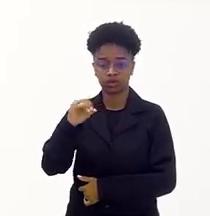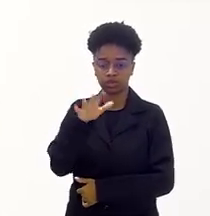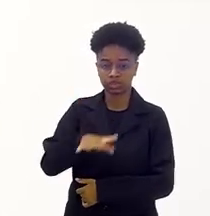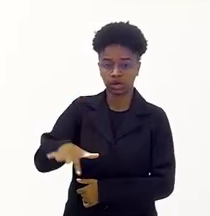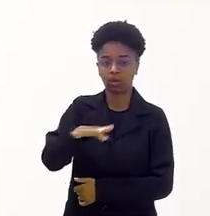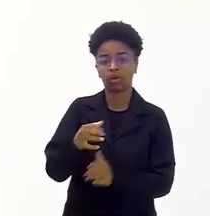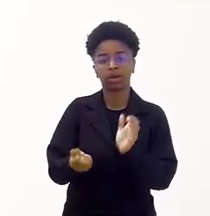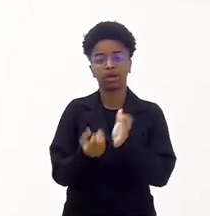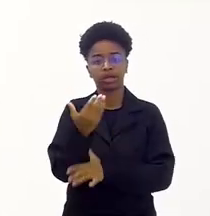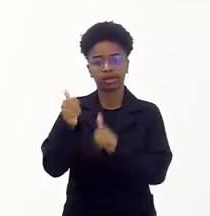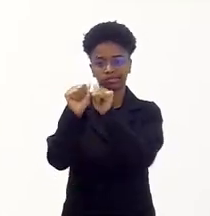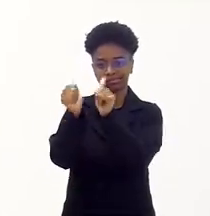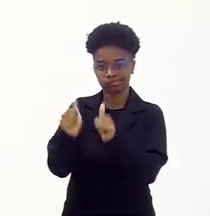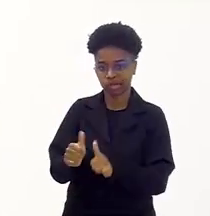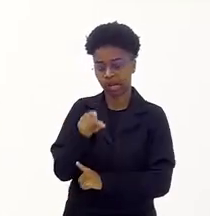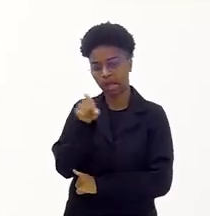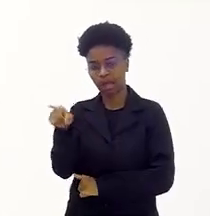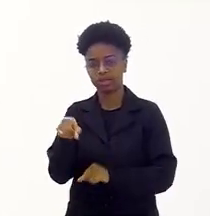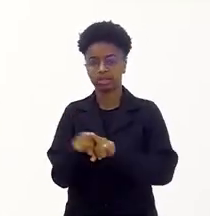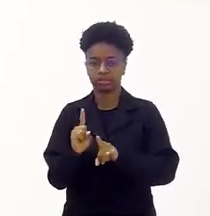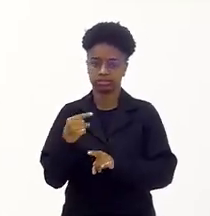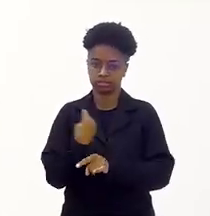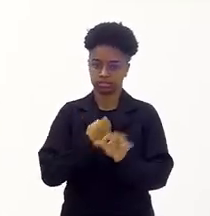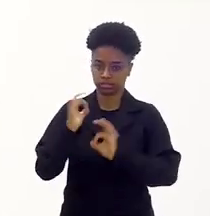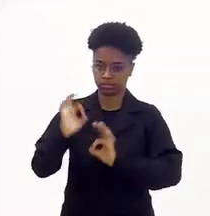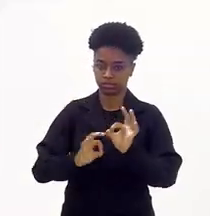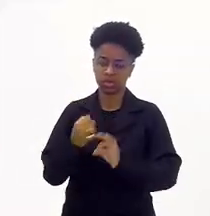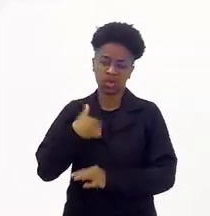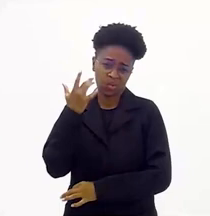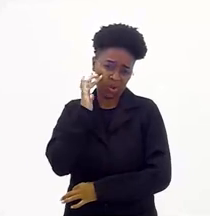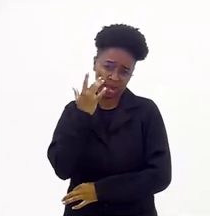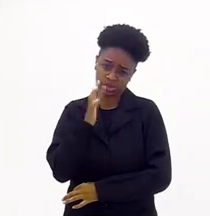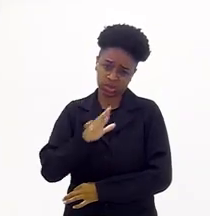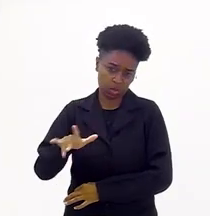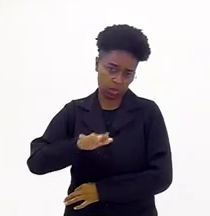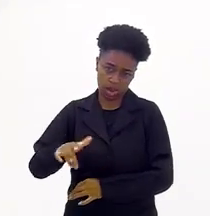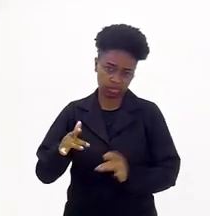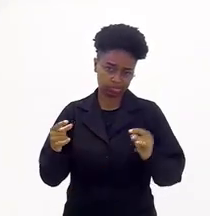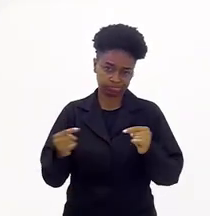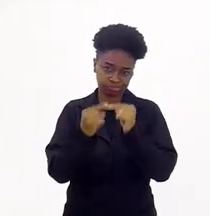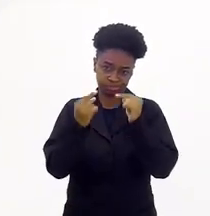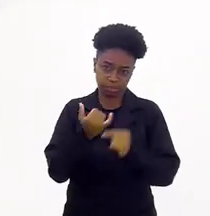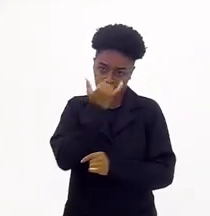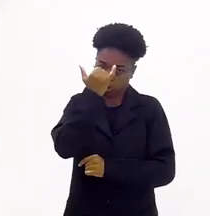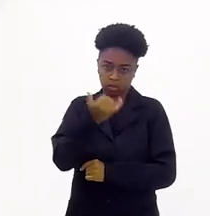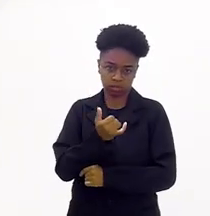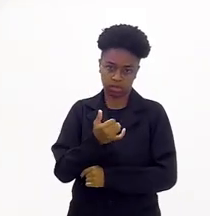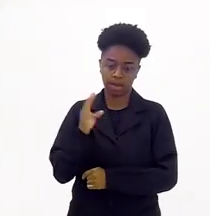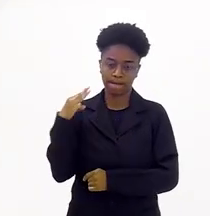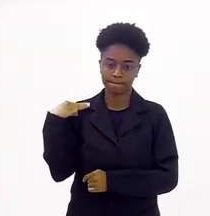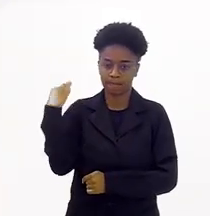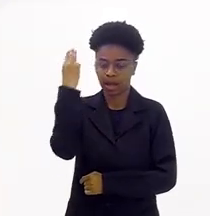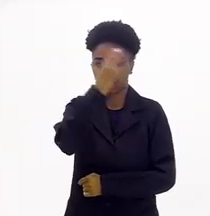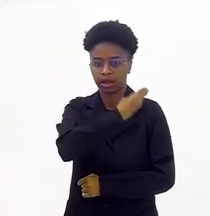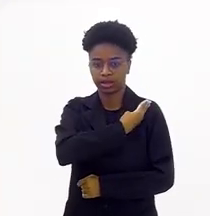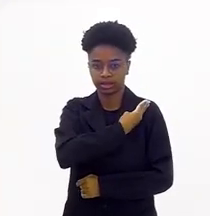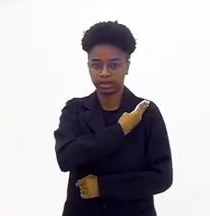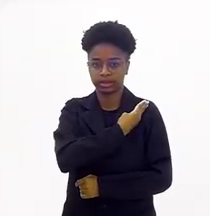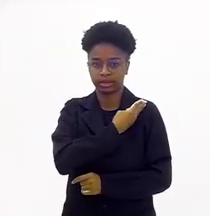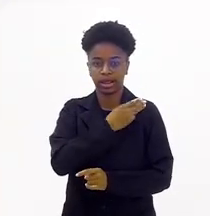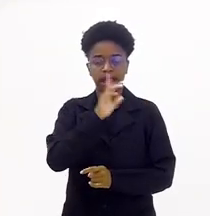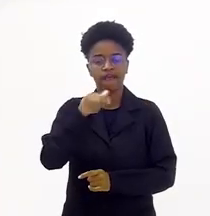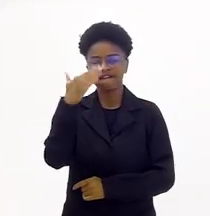criado um monumento lá em Vigário Geral. Eu acho que a gente vai fazer. Não é coincidência, não é por acaso que Maria